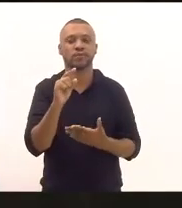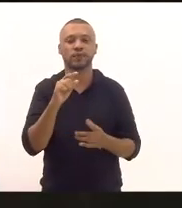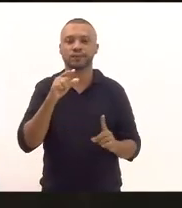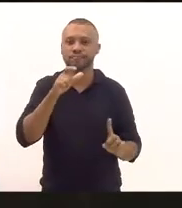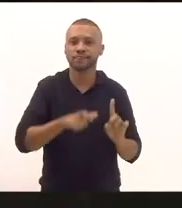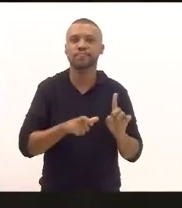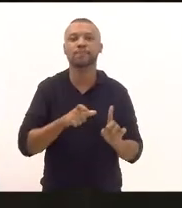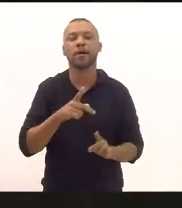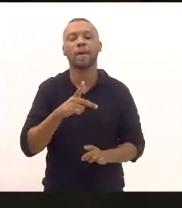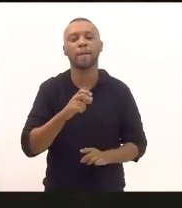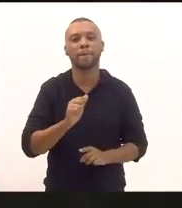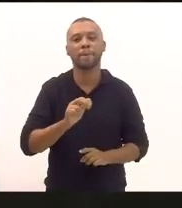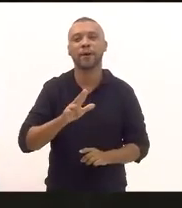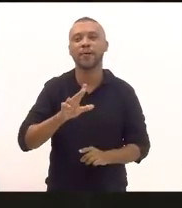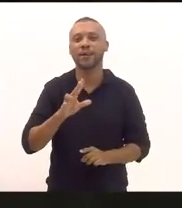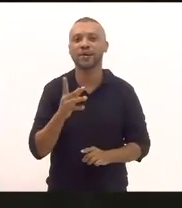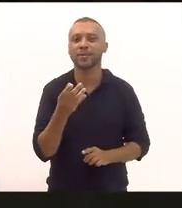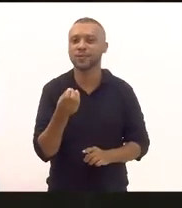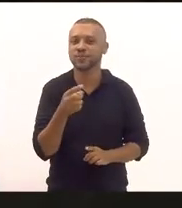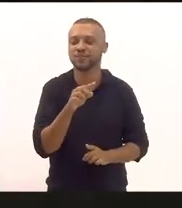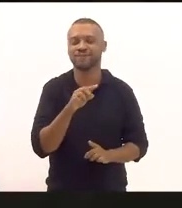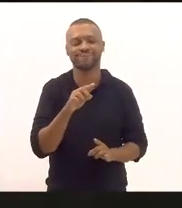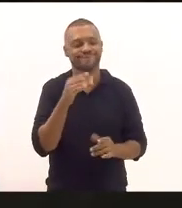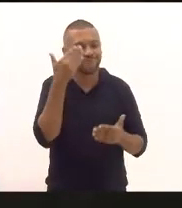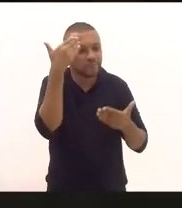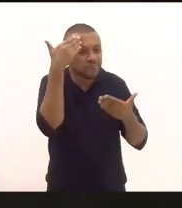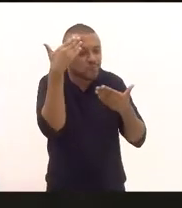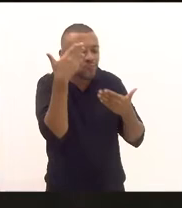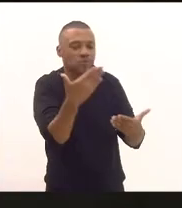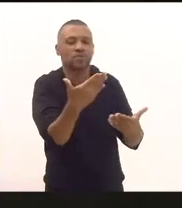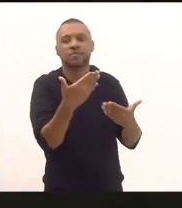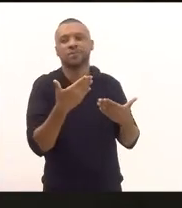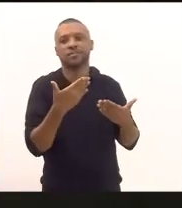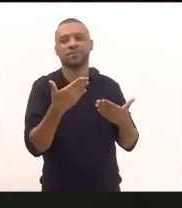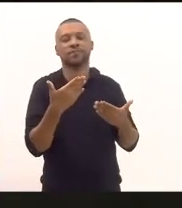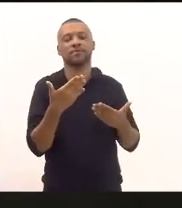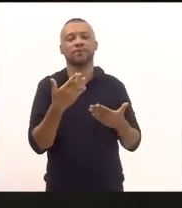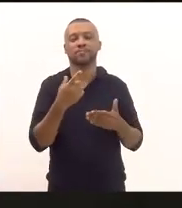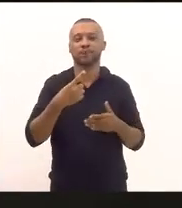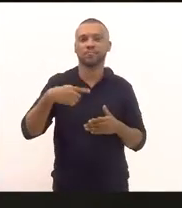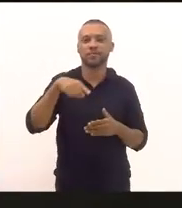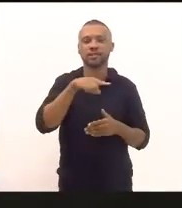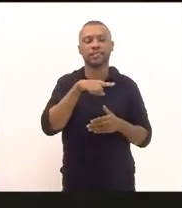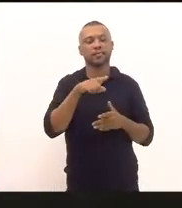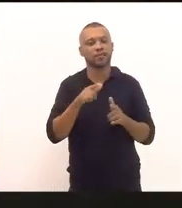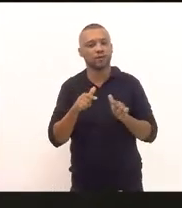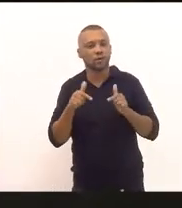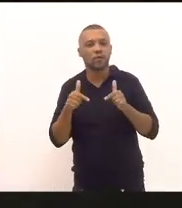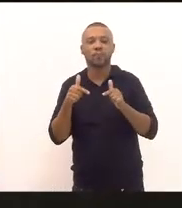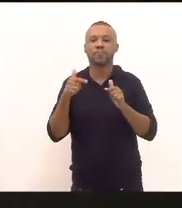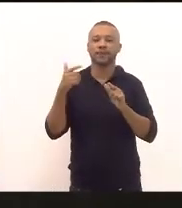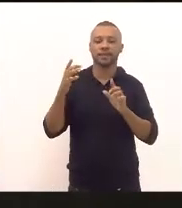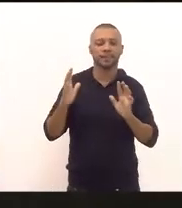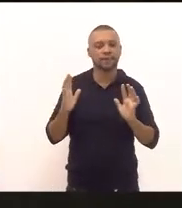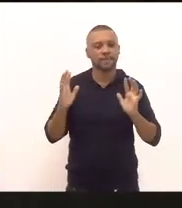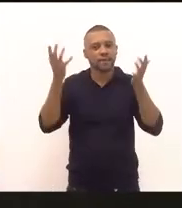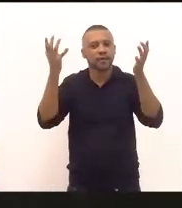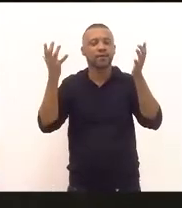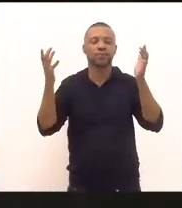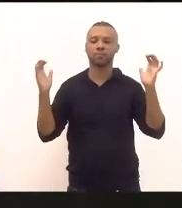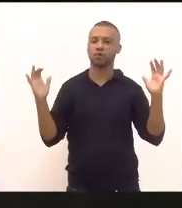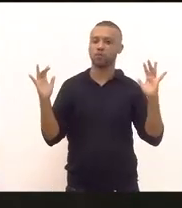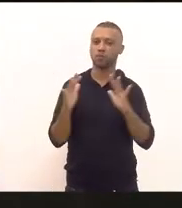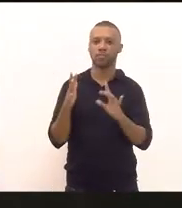o Paulinho por tudo isso é por essa aparecer vento por esse encontro